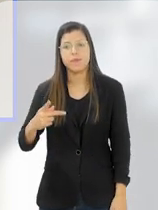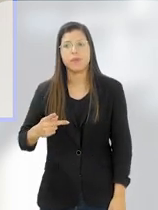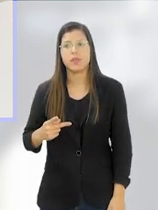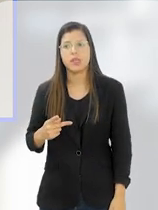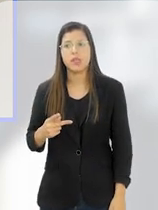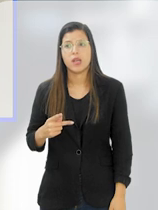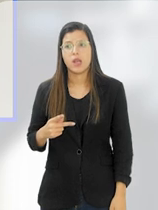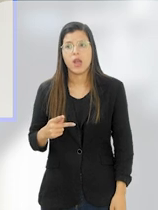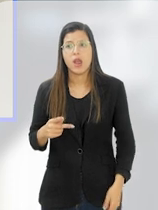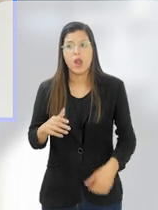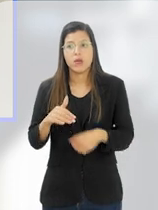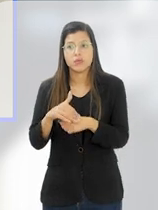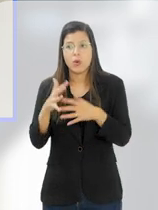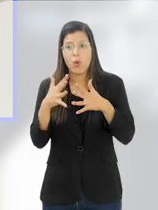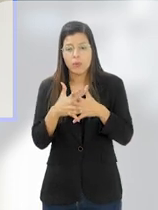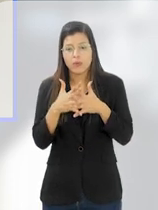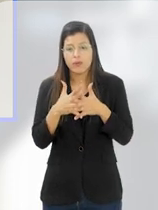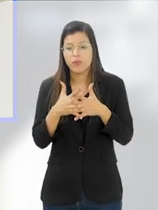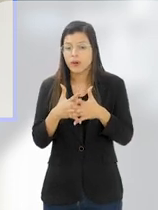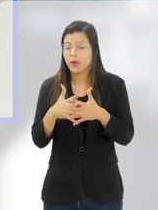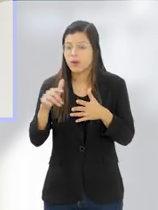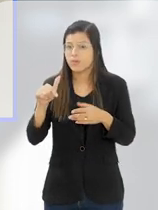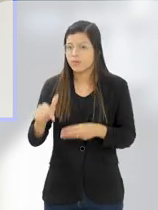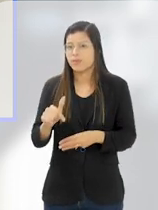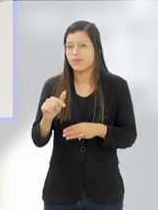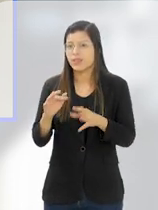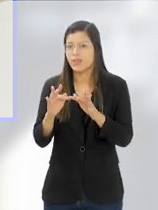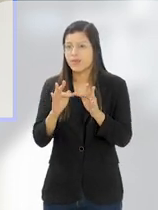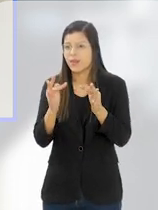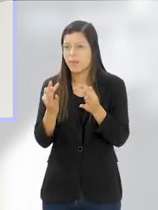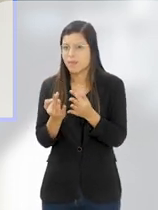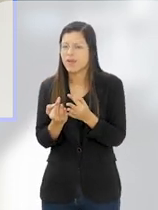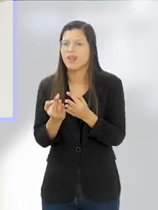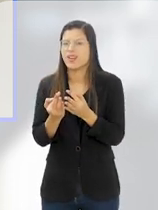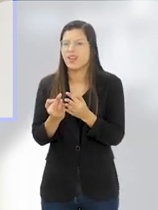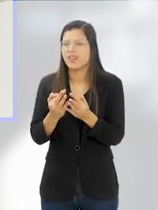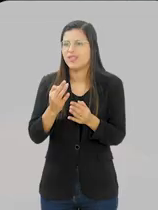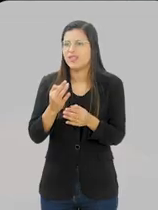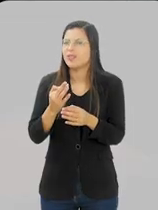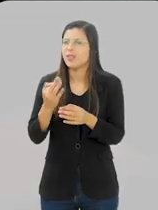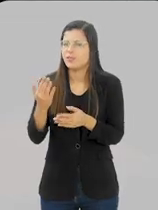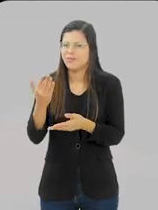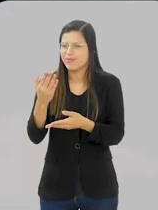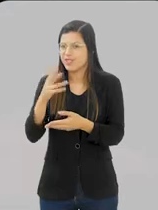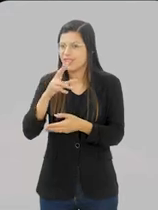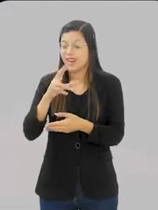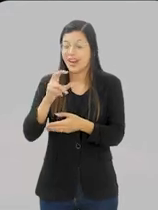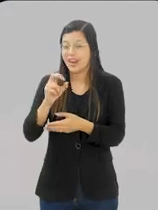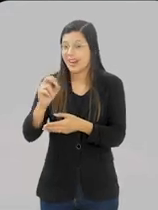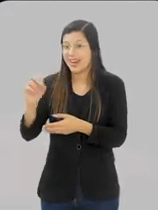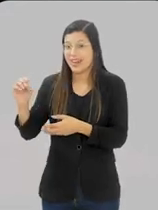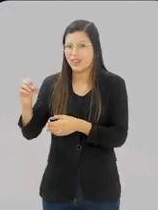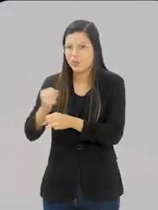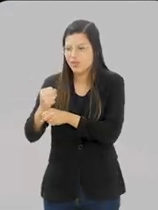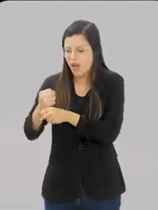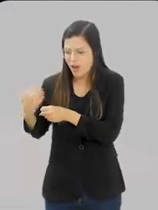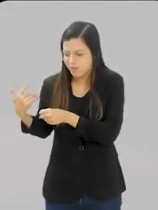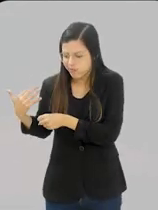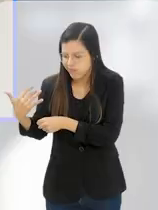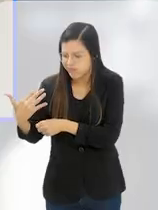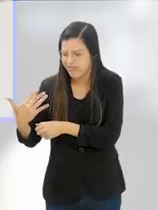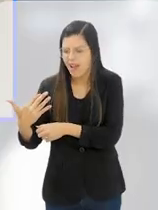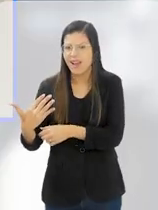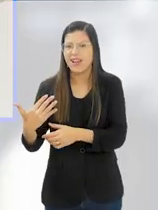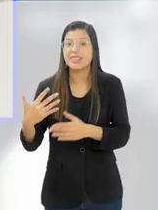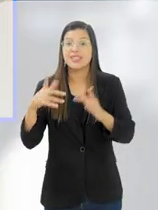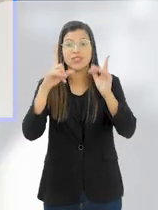eles são o maior complicador da parentalidade nos últimos, sei lá, 500 anos, que tornou realmente muito mais